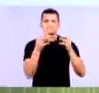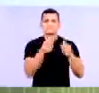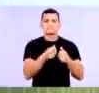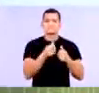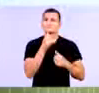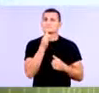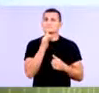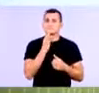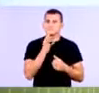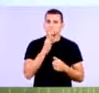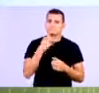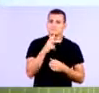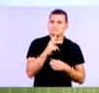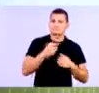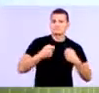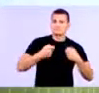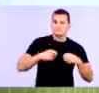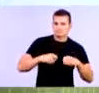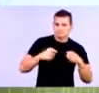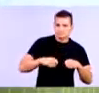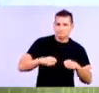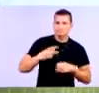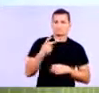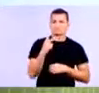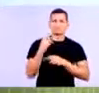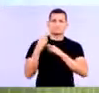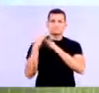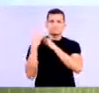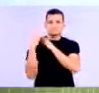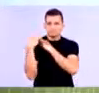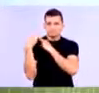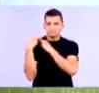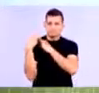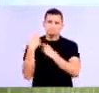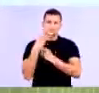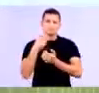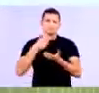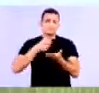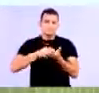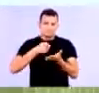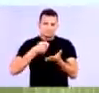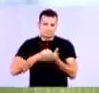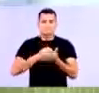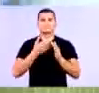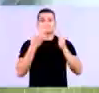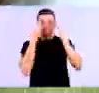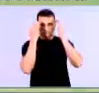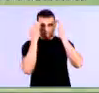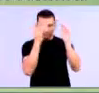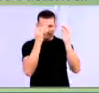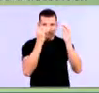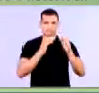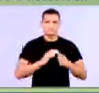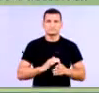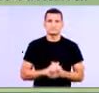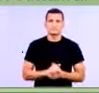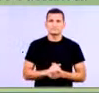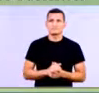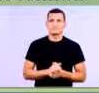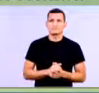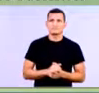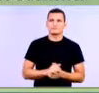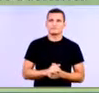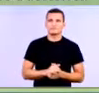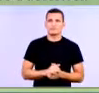seus deveres, sabem das suas responsabilidades e as cumprem, certo? E o último